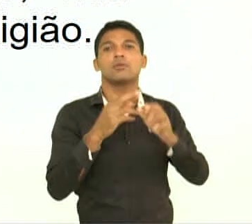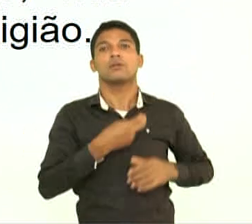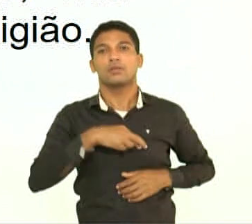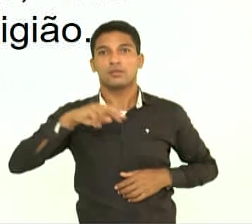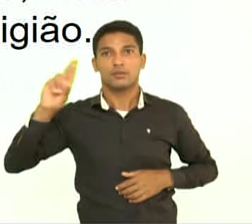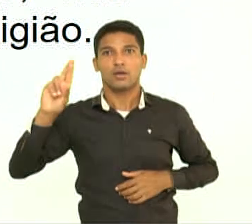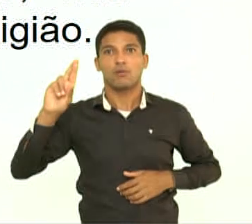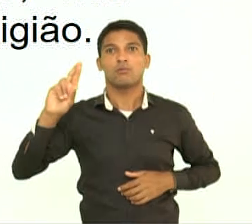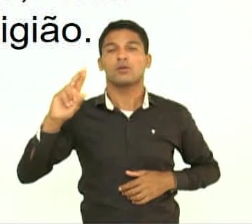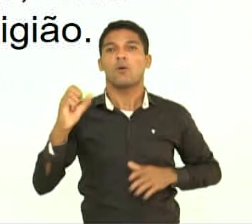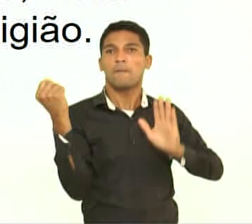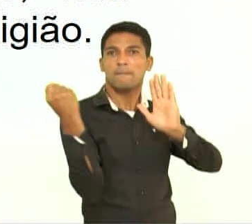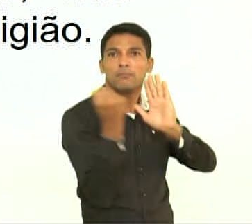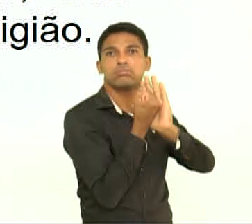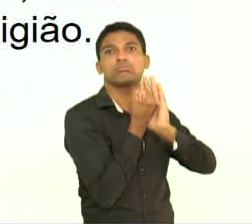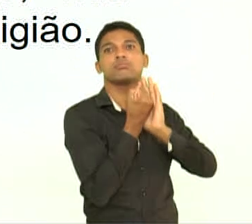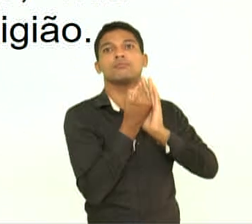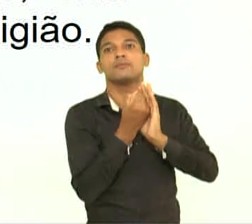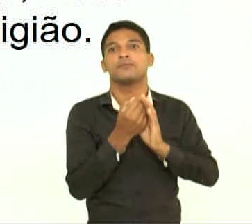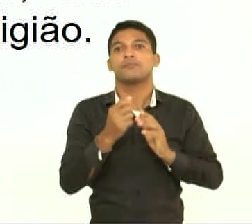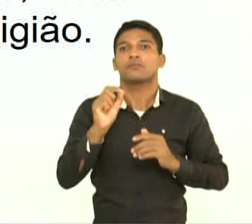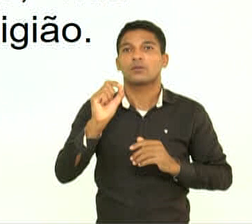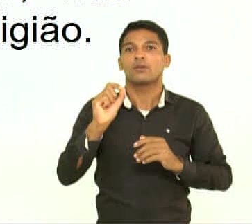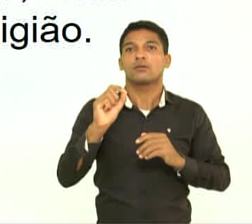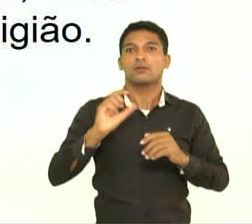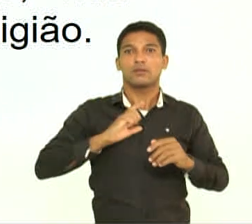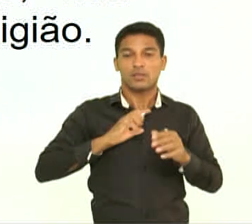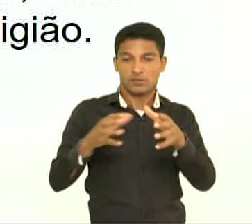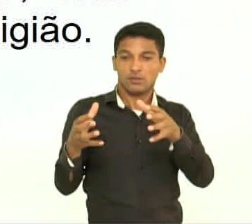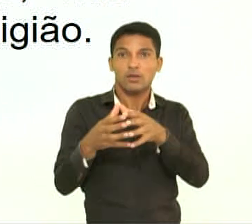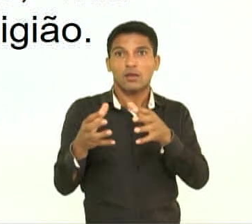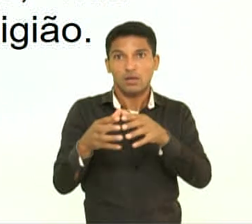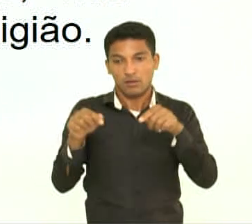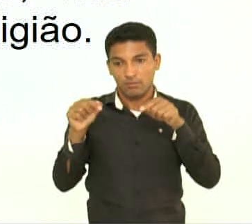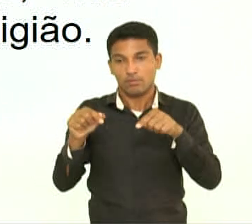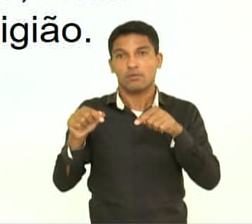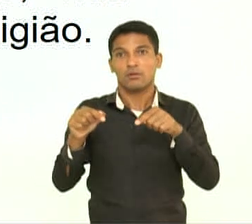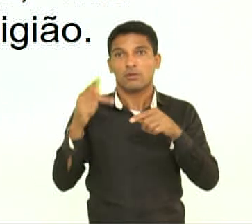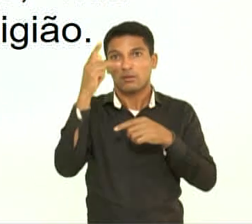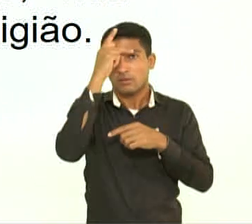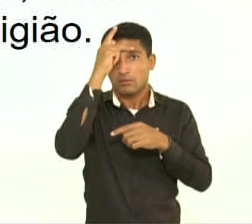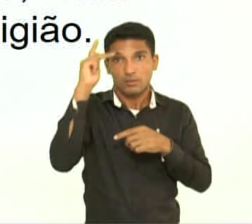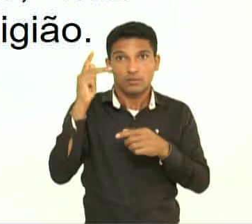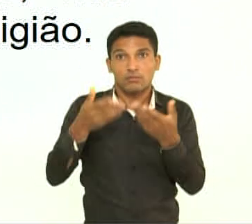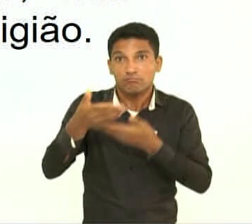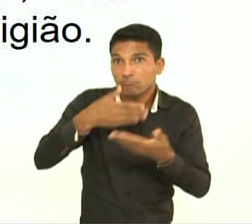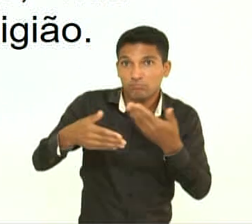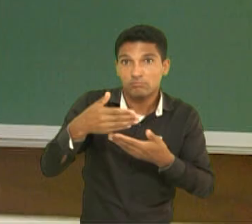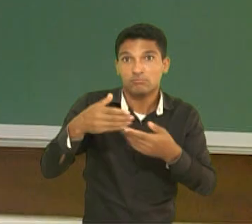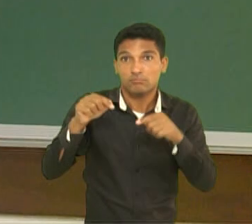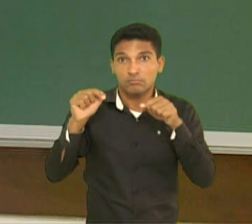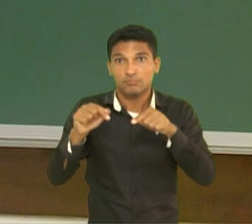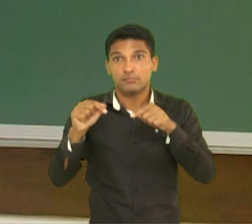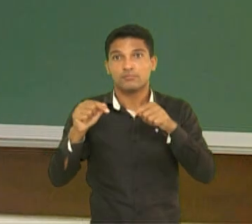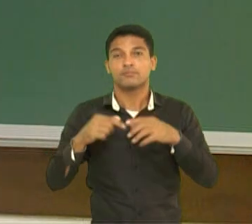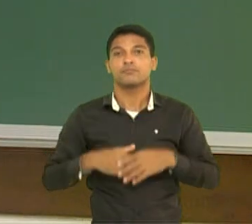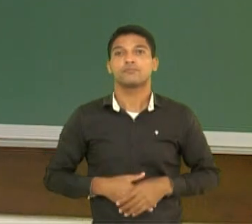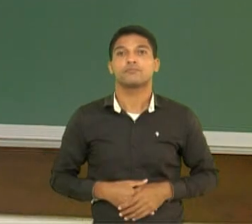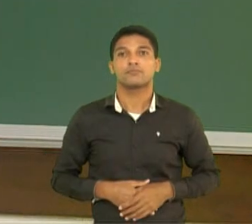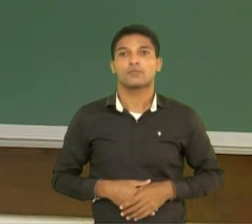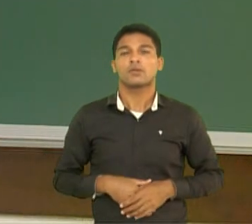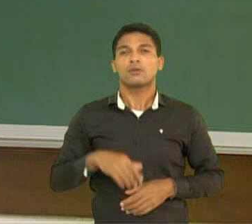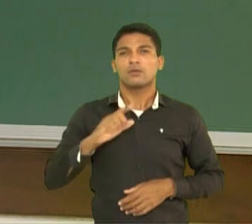mais próximas da comunidade a que frequentam. Bem, e podem marcar acontecimentos importantes